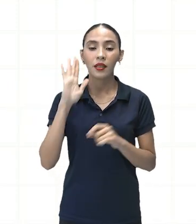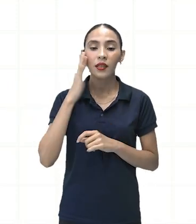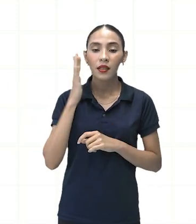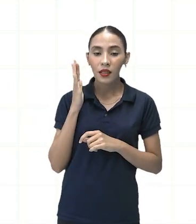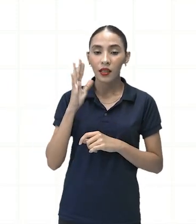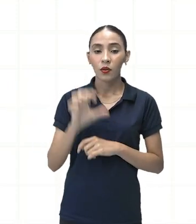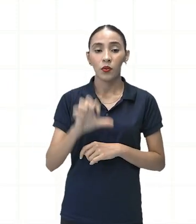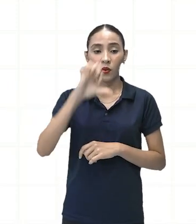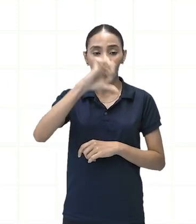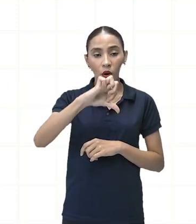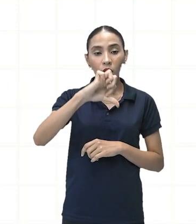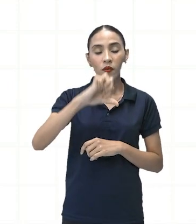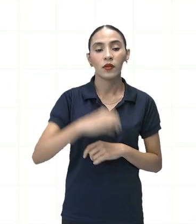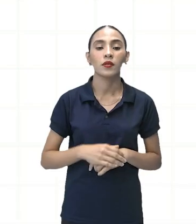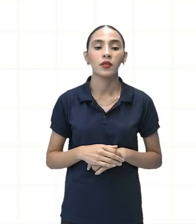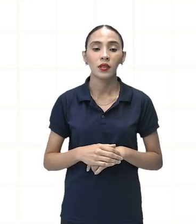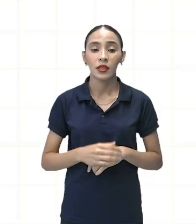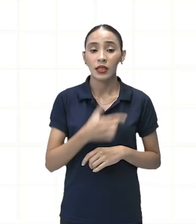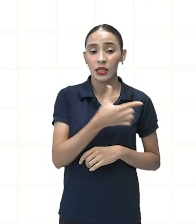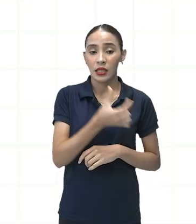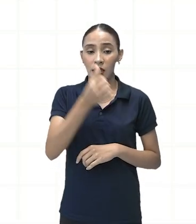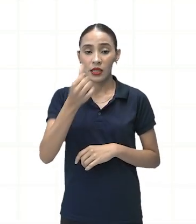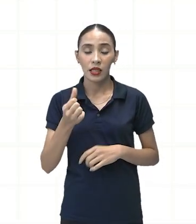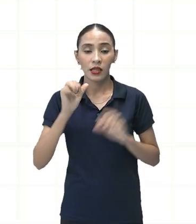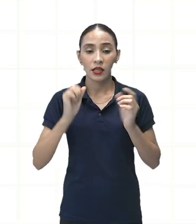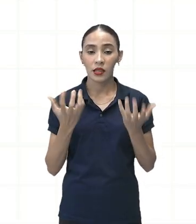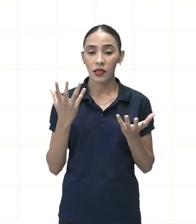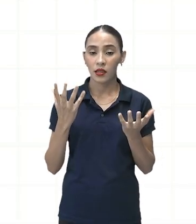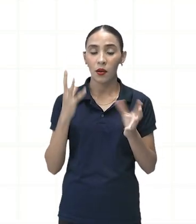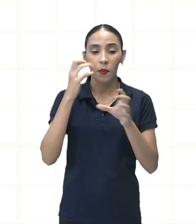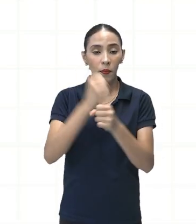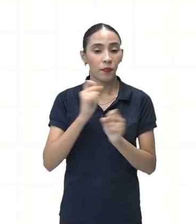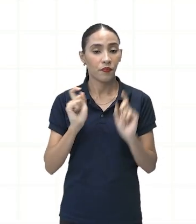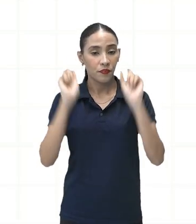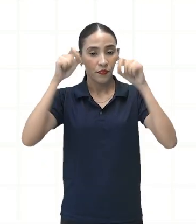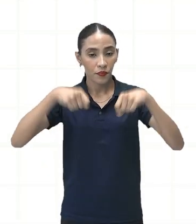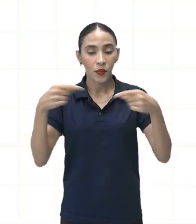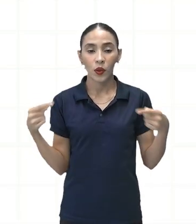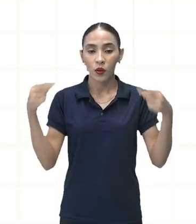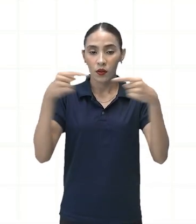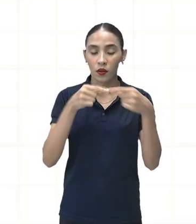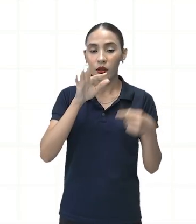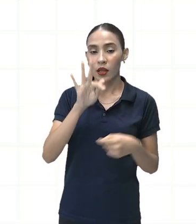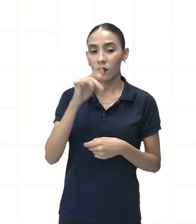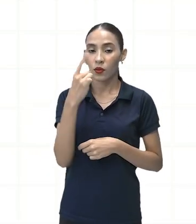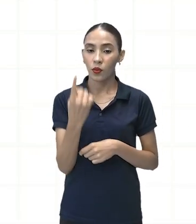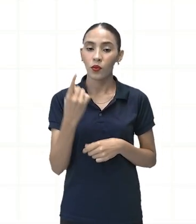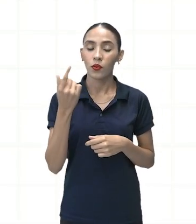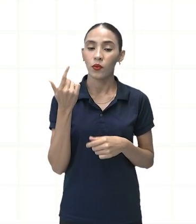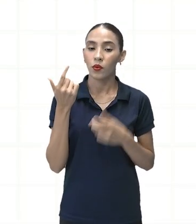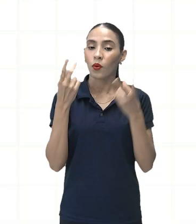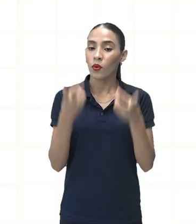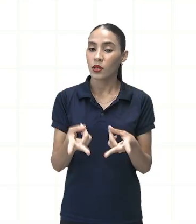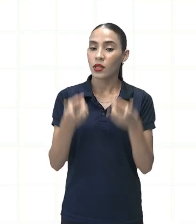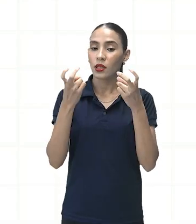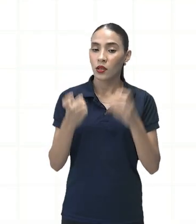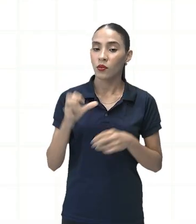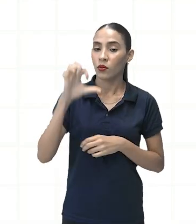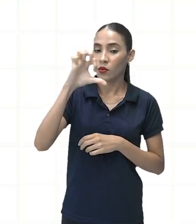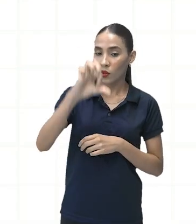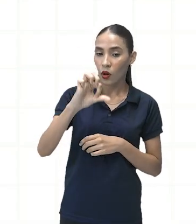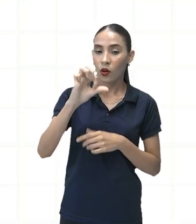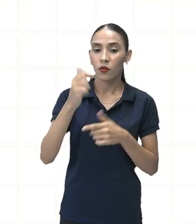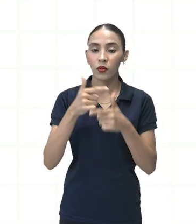entender o 9, que dentre as 16 probabilidades desse cruzamento da geração F1, ele obteve